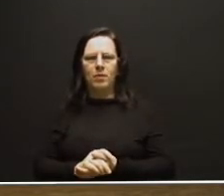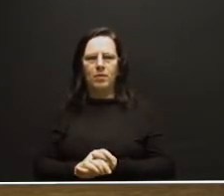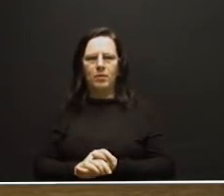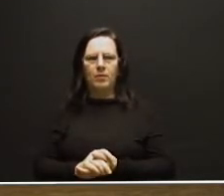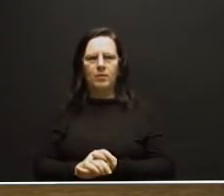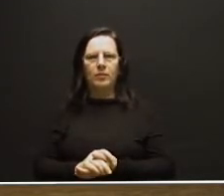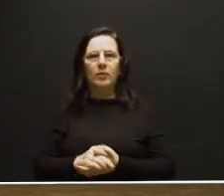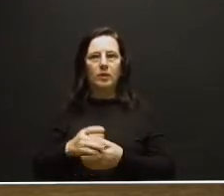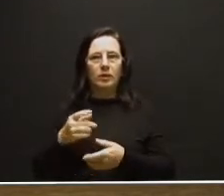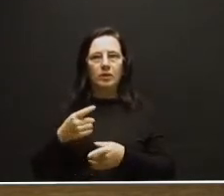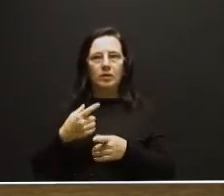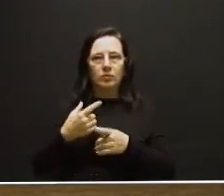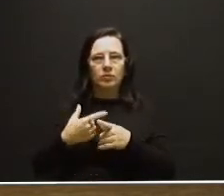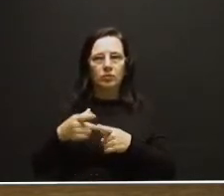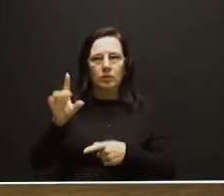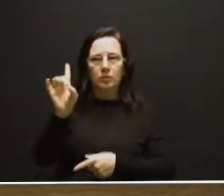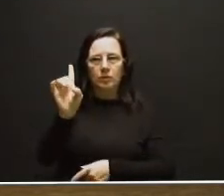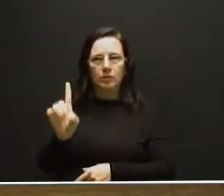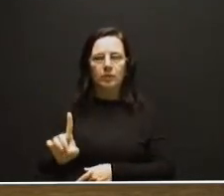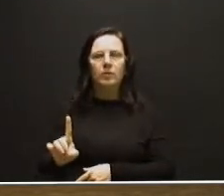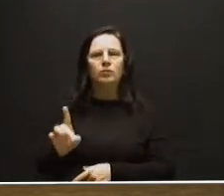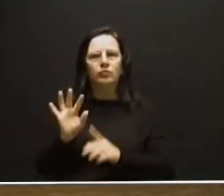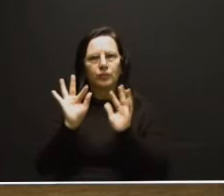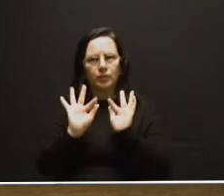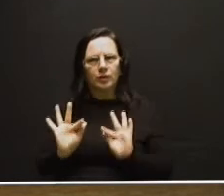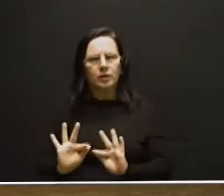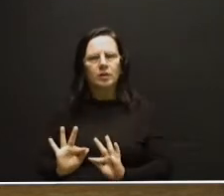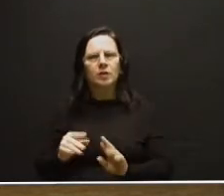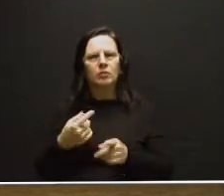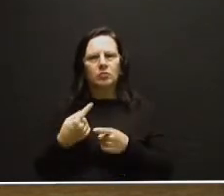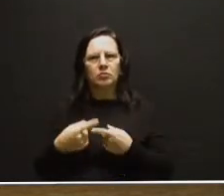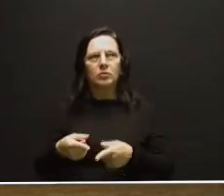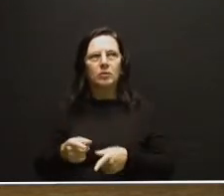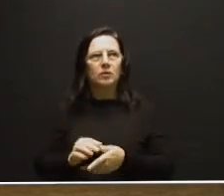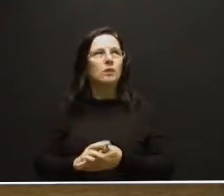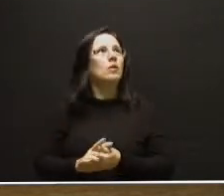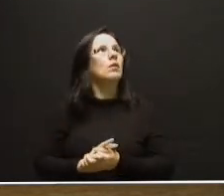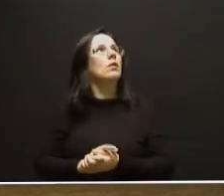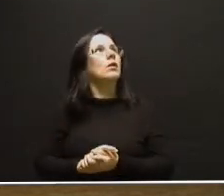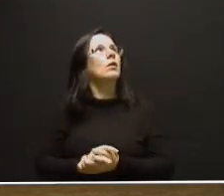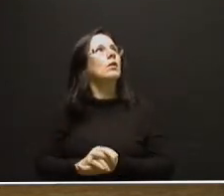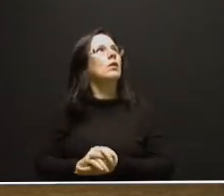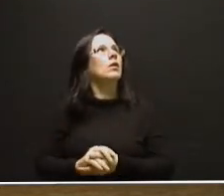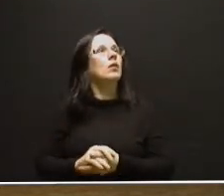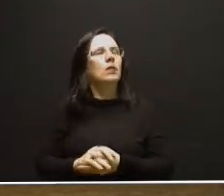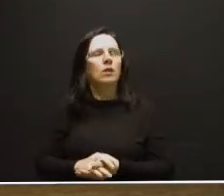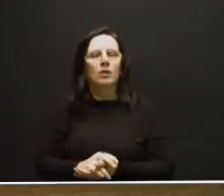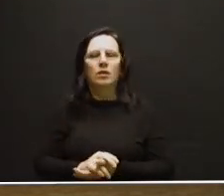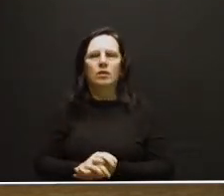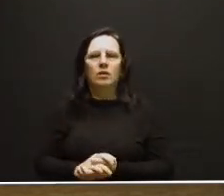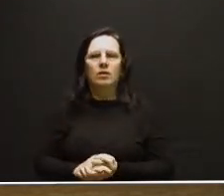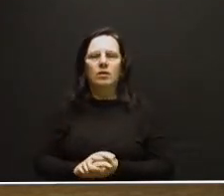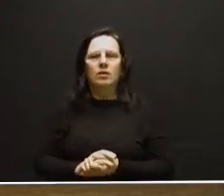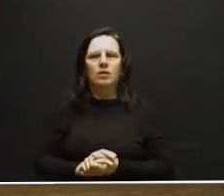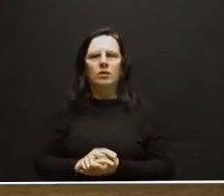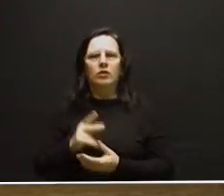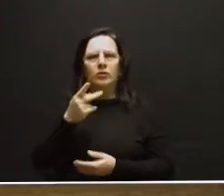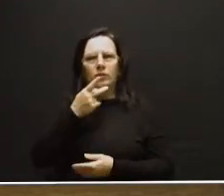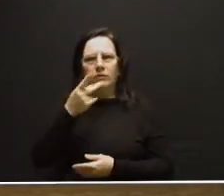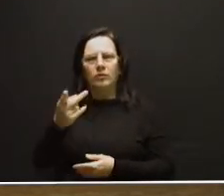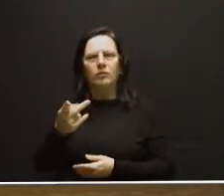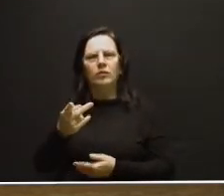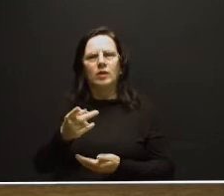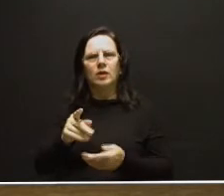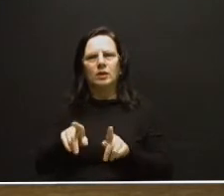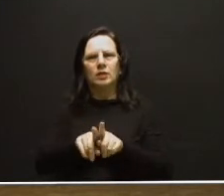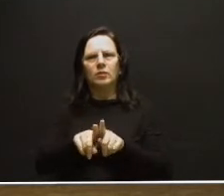representa muito bem então eu fico feliz então poderia deixar presidente aqui de de estar falando a respeito